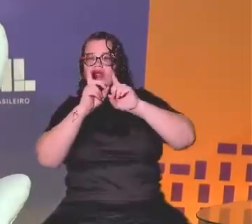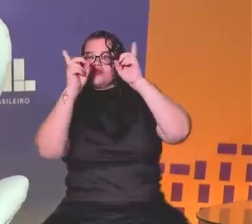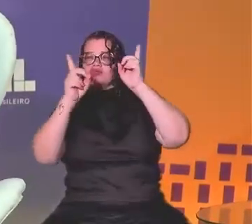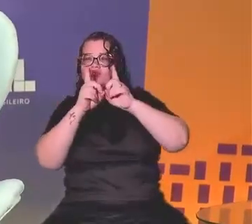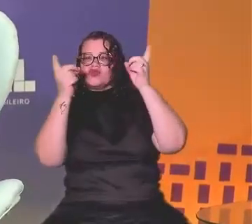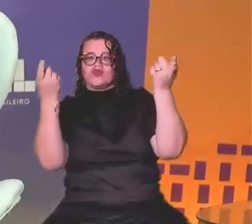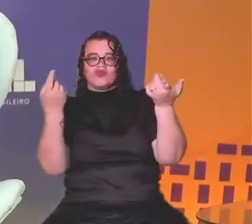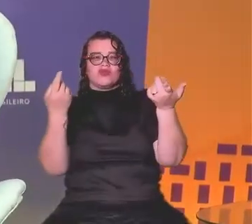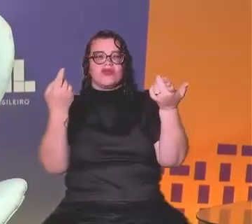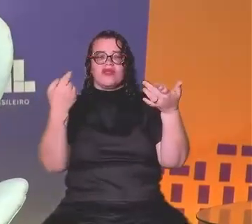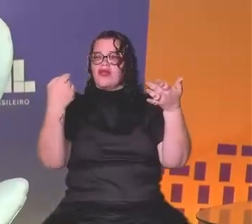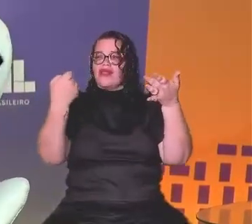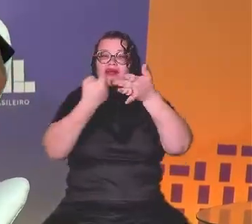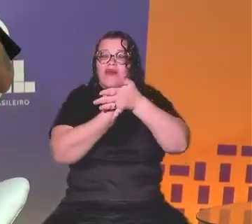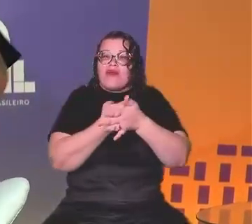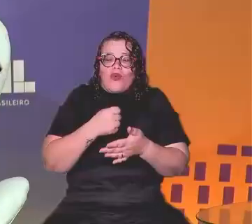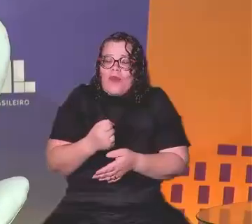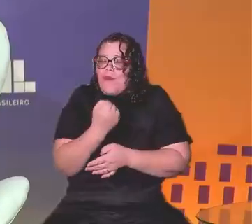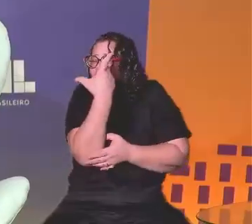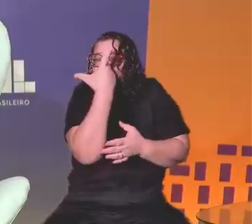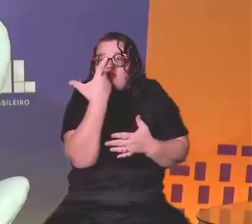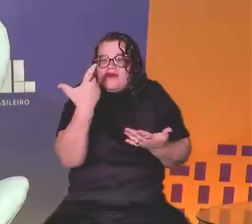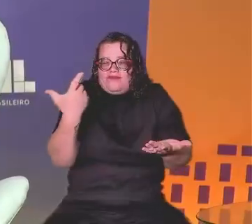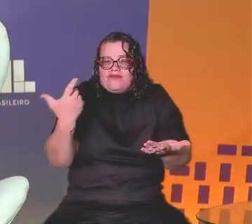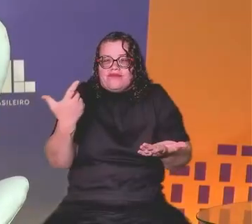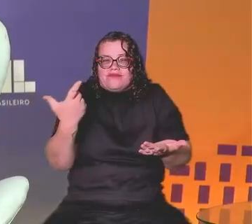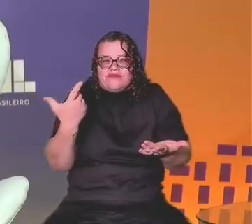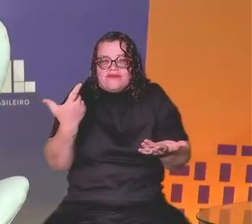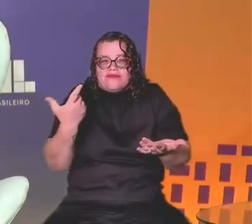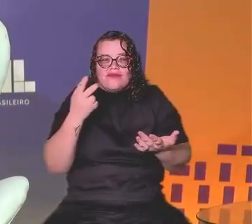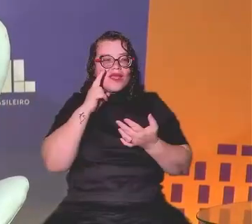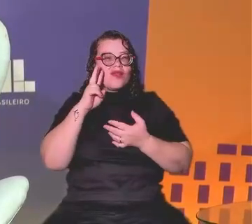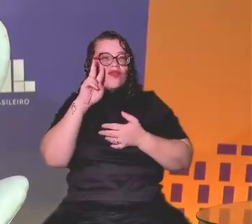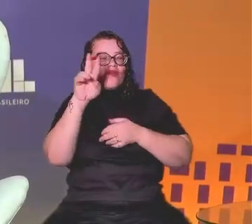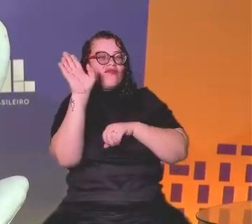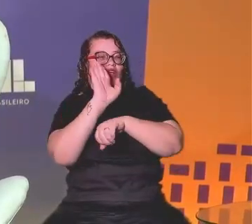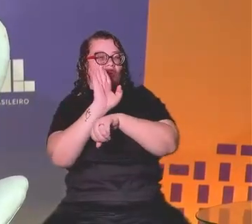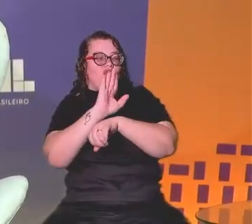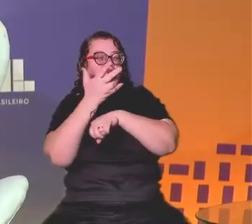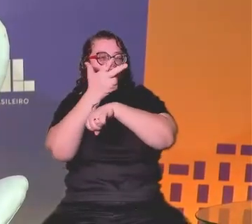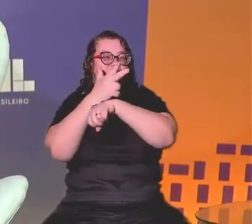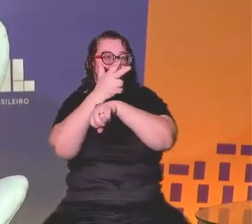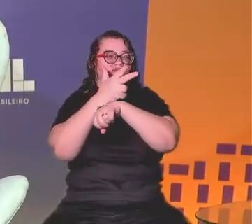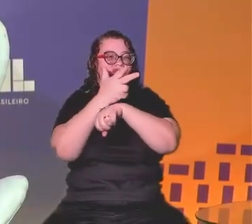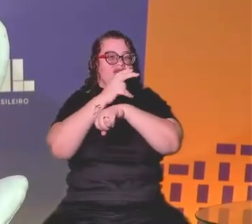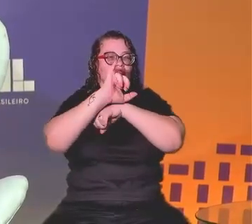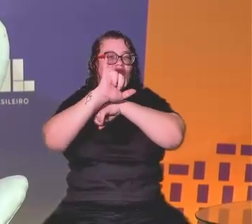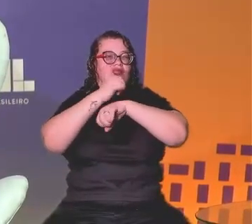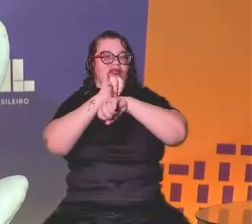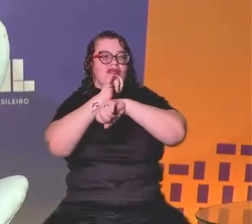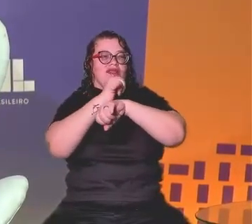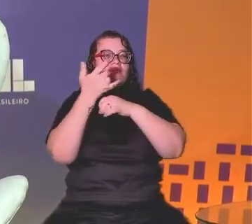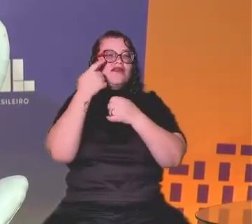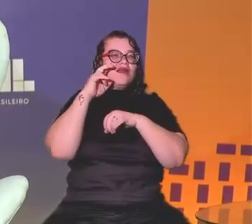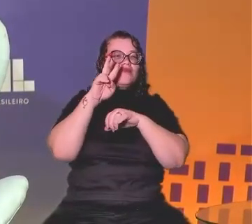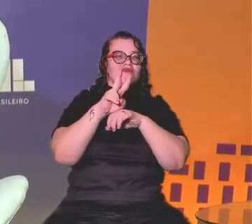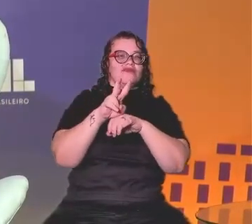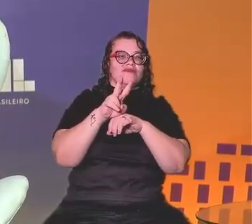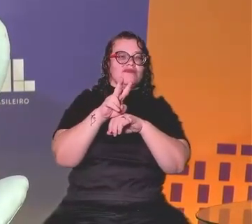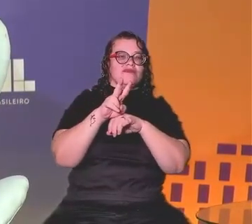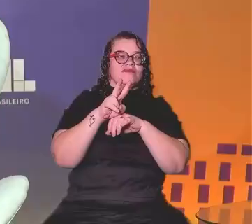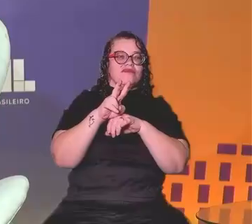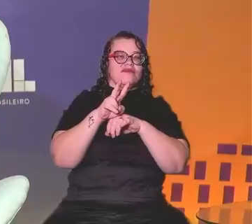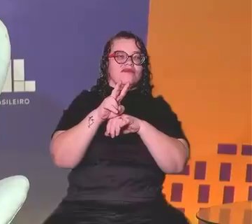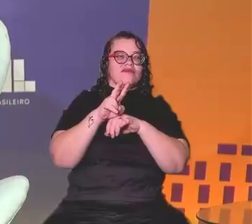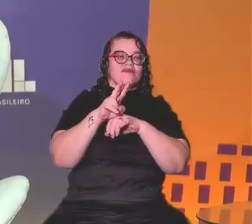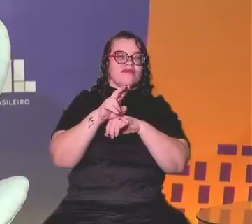maluco? Que pergunta absurda. A gente está tão acostumado, é igual quando você vai ver um videozinho no YouTube, e aí a geração mais nova, eles têm mania de